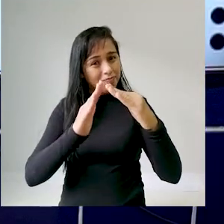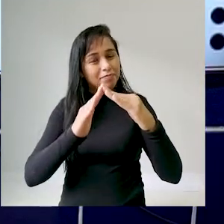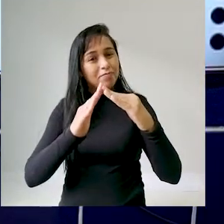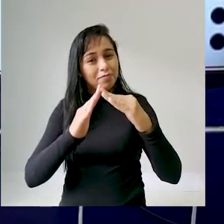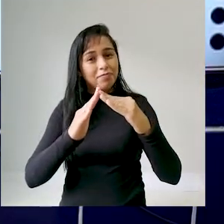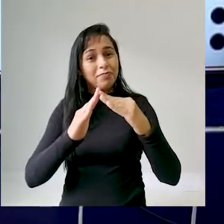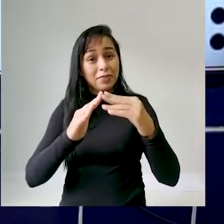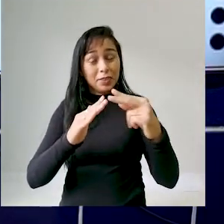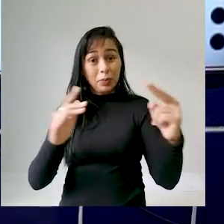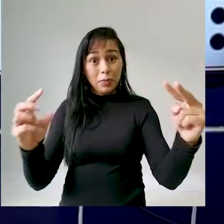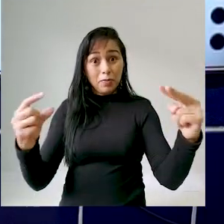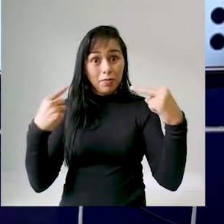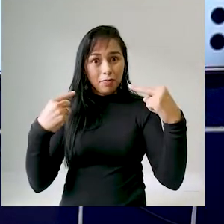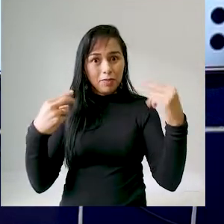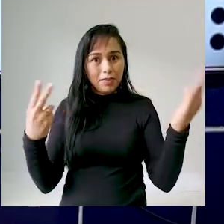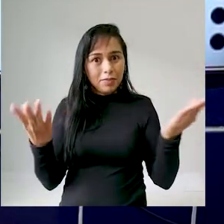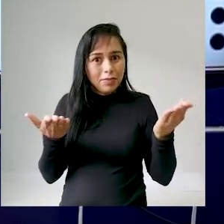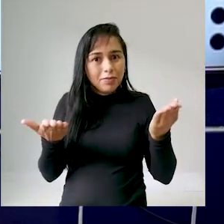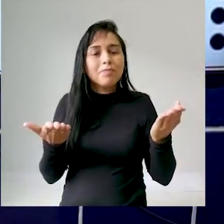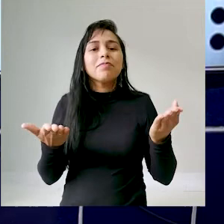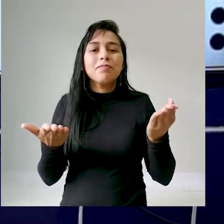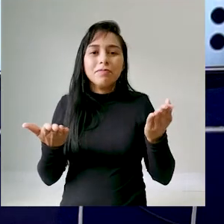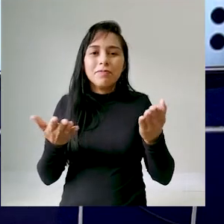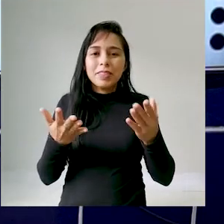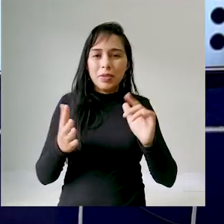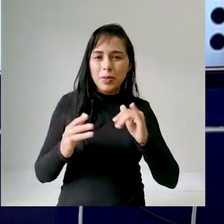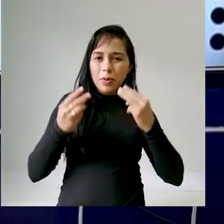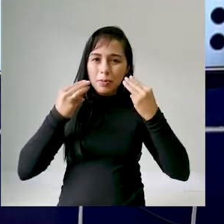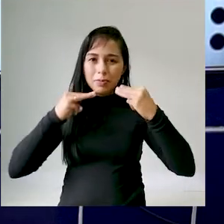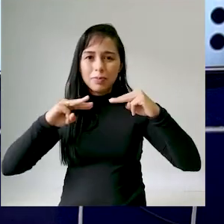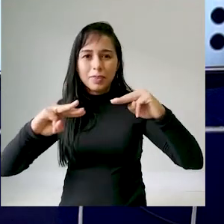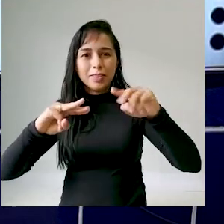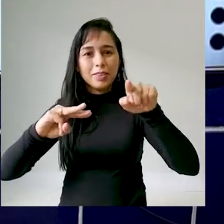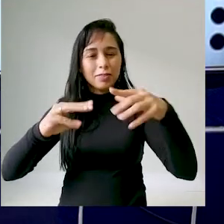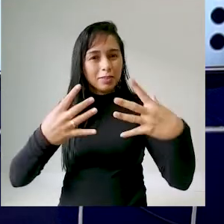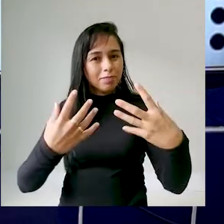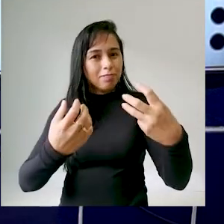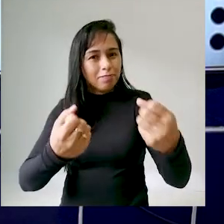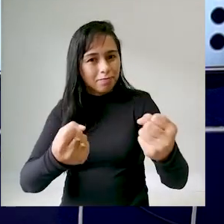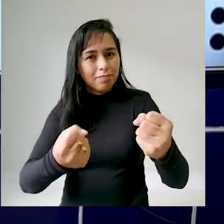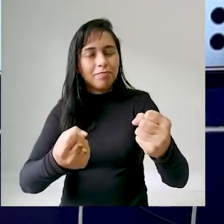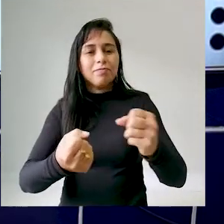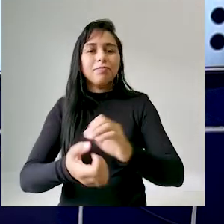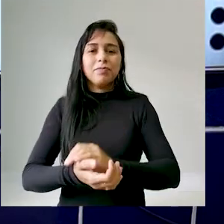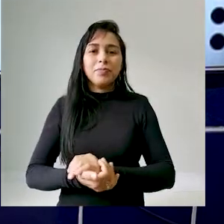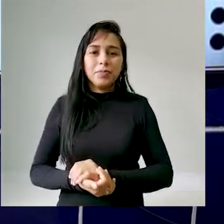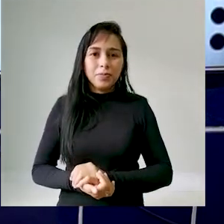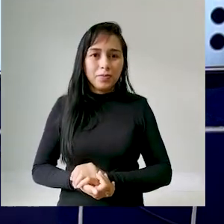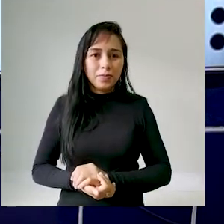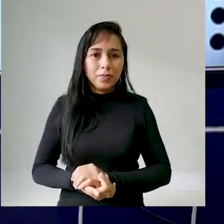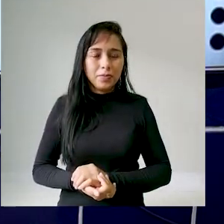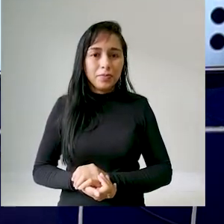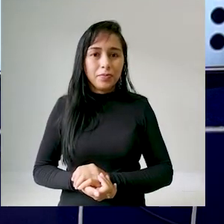receptores, vocês estão me escutando, me entendendo, portanto, recebendo minha mensagem, são meus receptores.